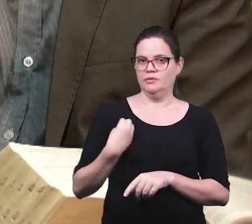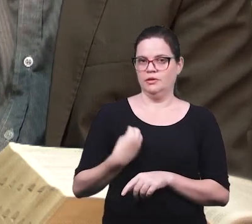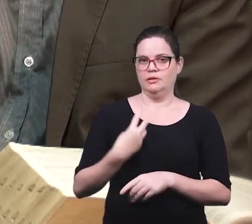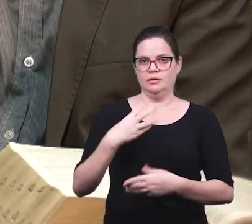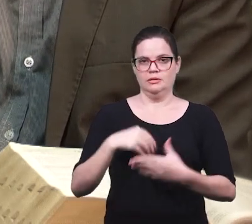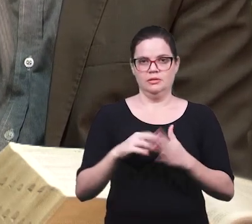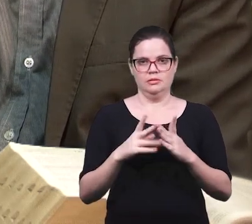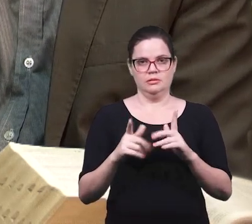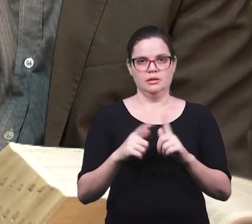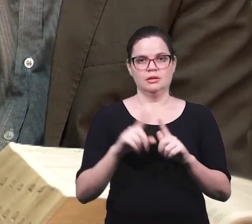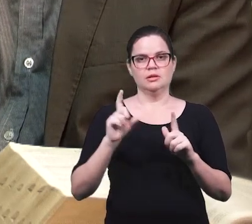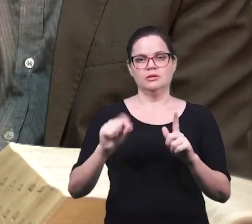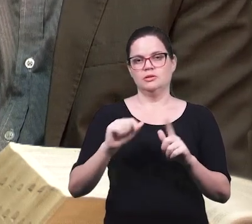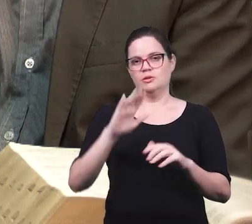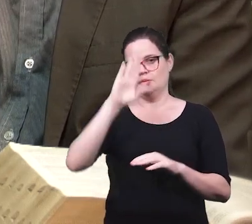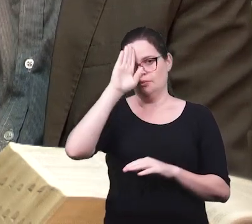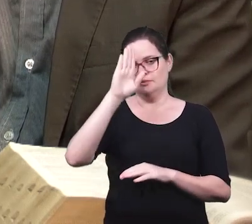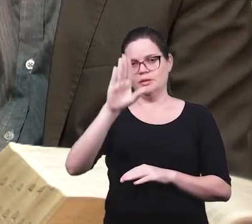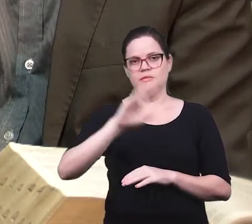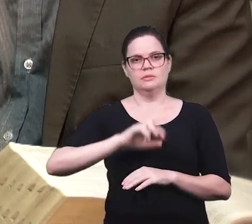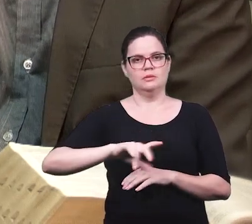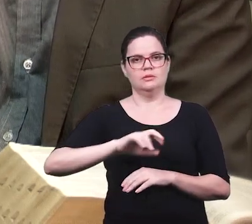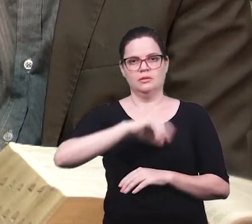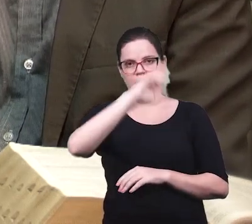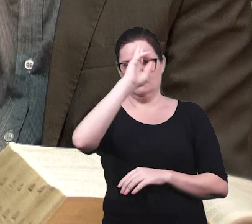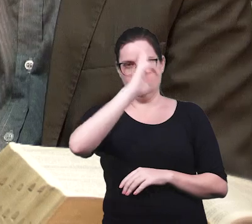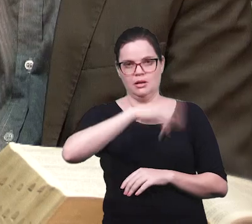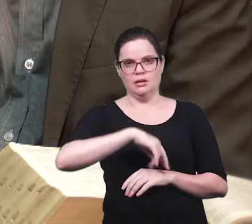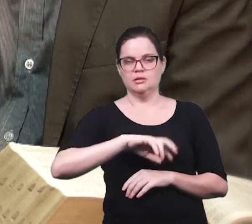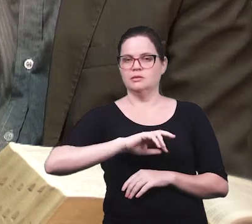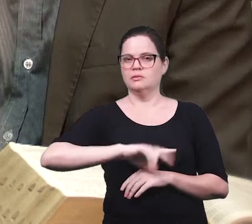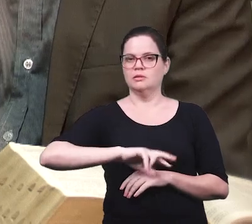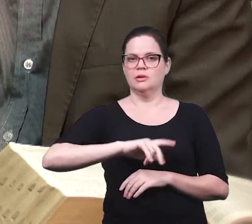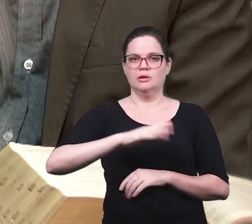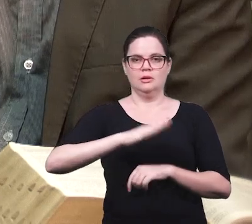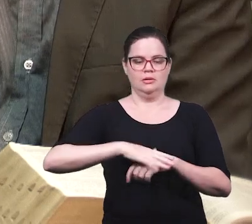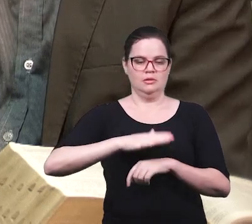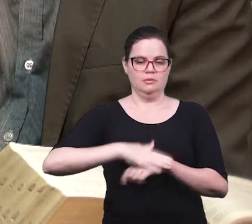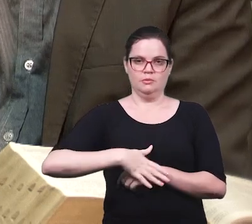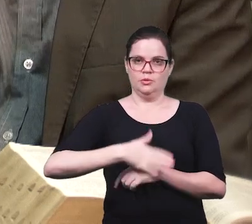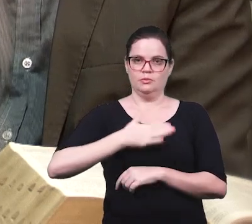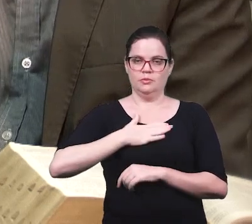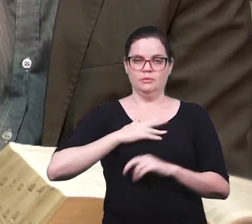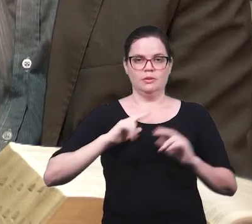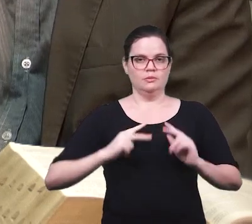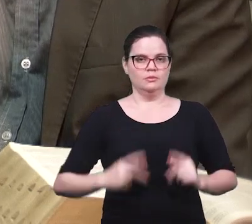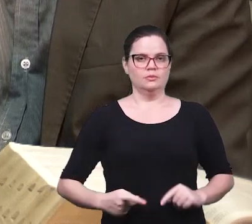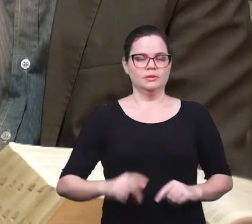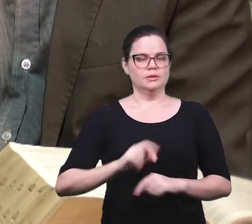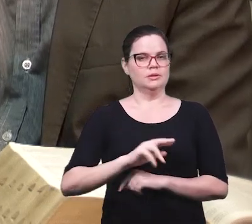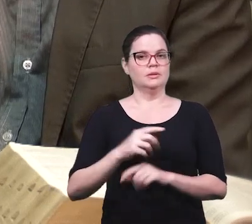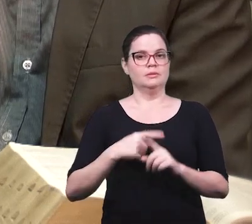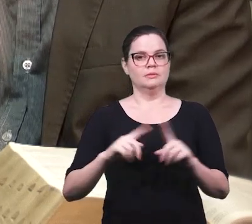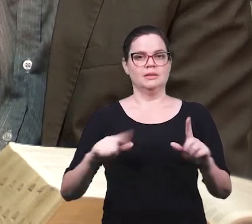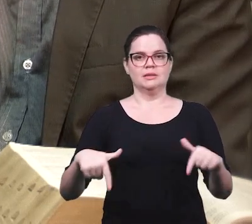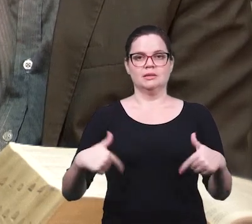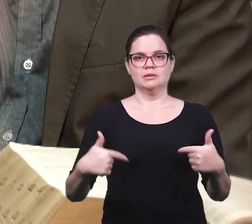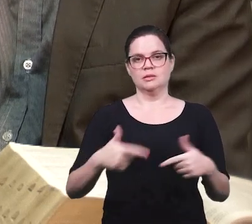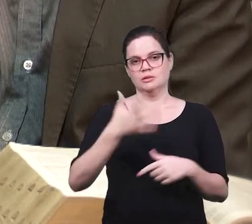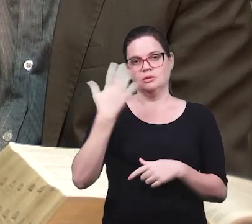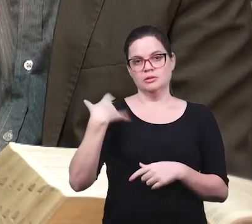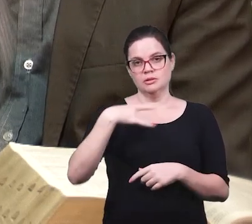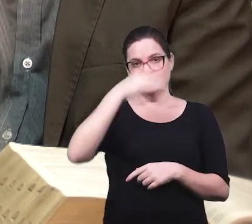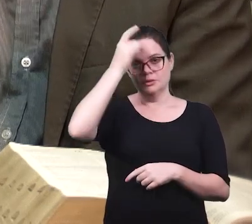que prevalece não é a razão, não é aquilo que é próprio do homem, mas é uma operação do